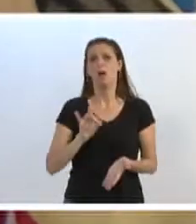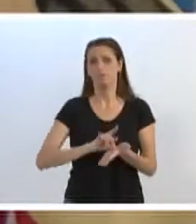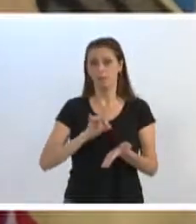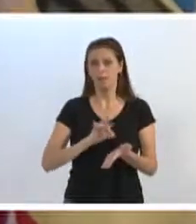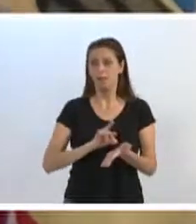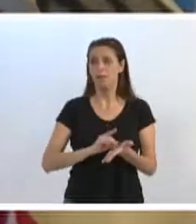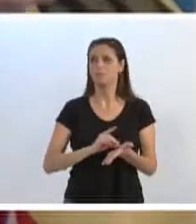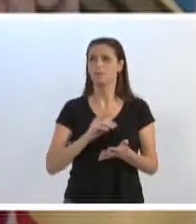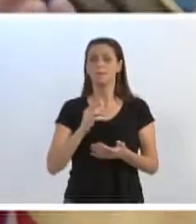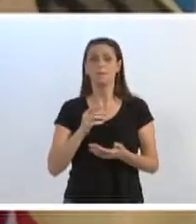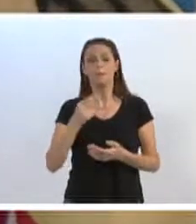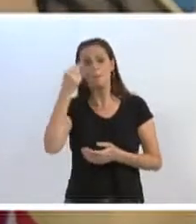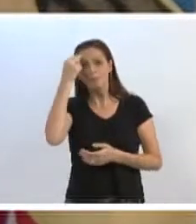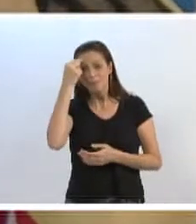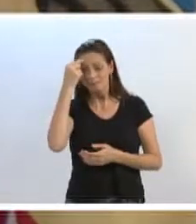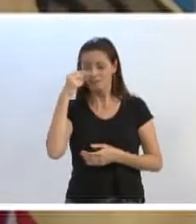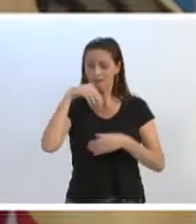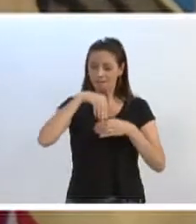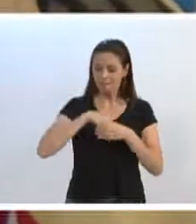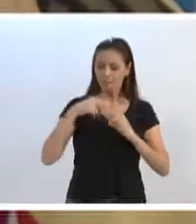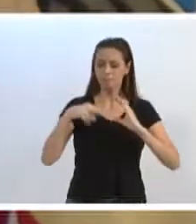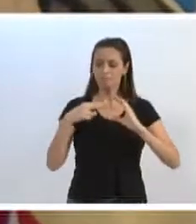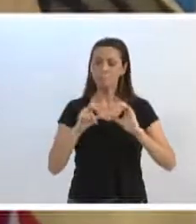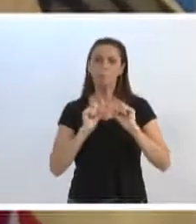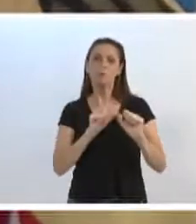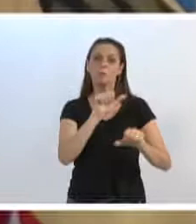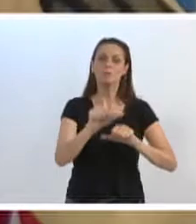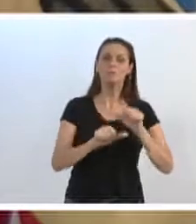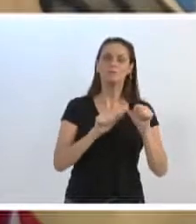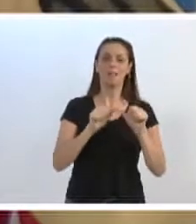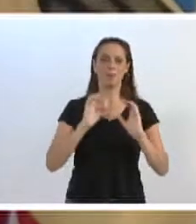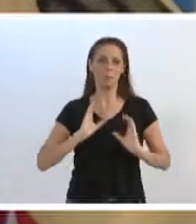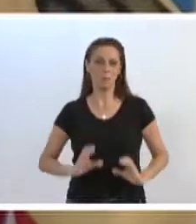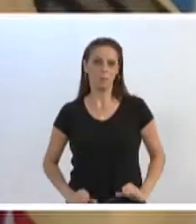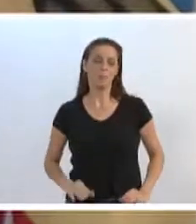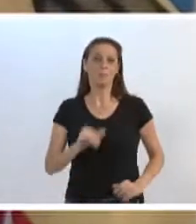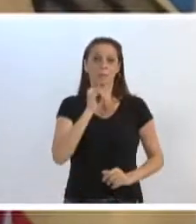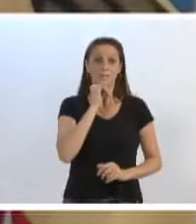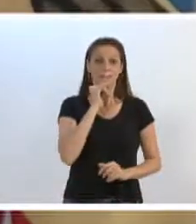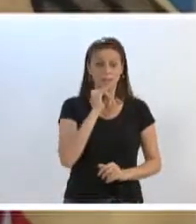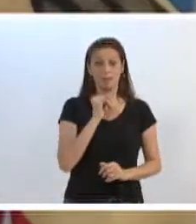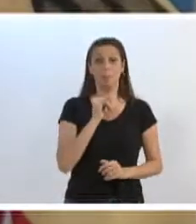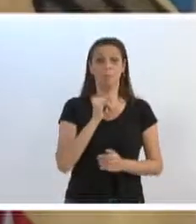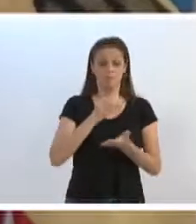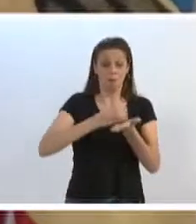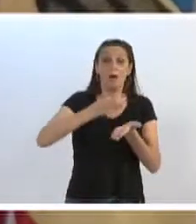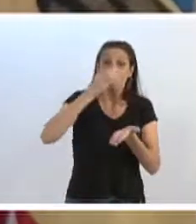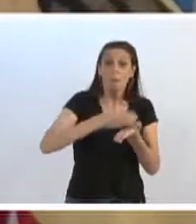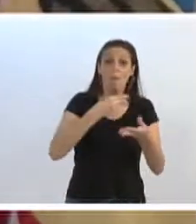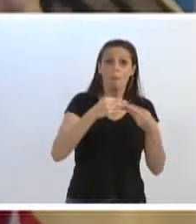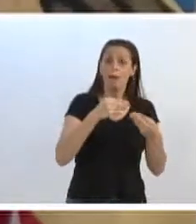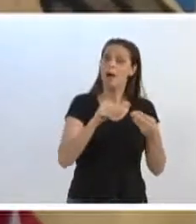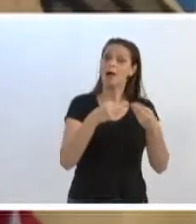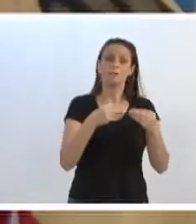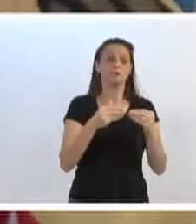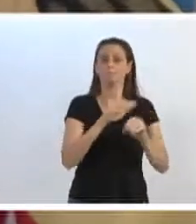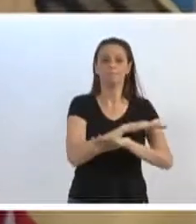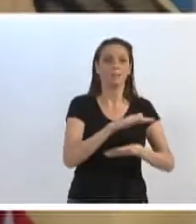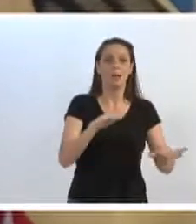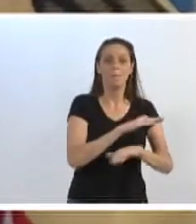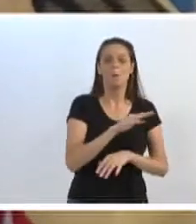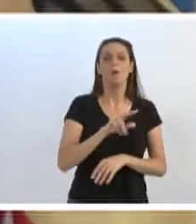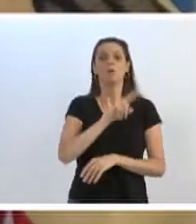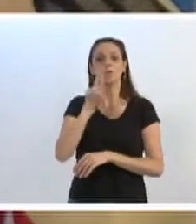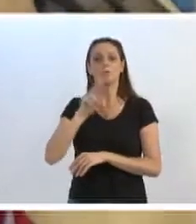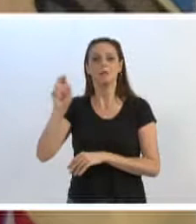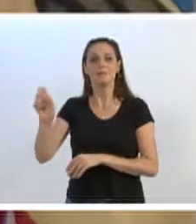alterações de um copinho plástico por caneca no nosso gabinete, as questões que a gente vem lutando, como essa campanha, eu aproveito que a casa está repleta